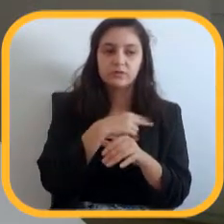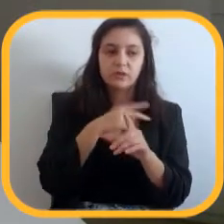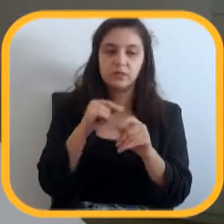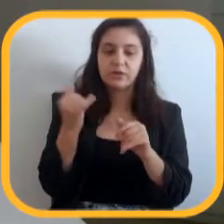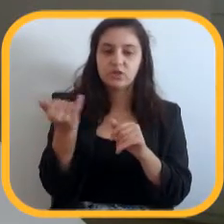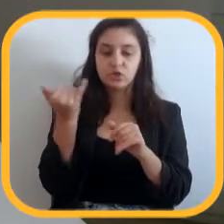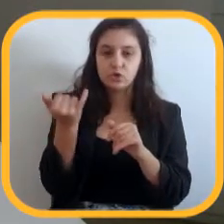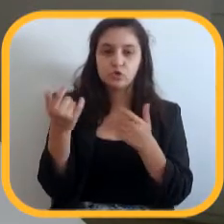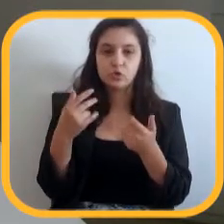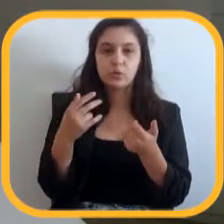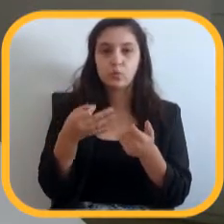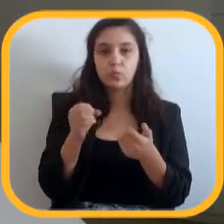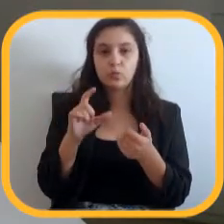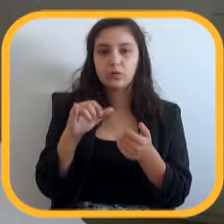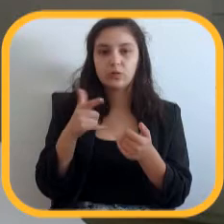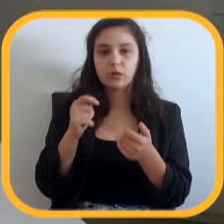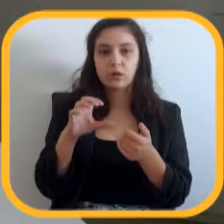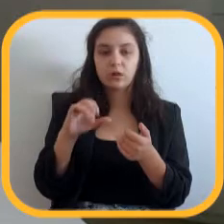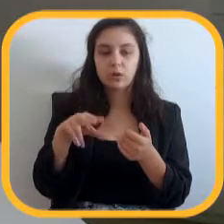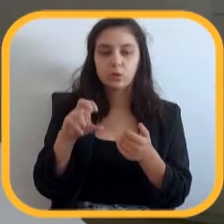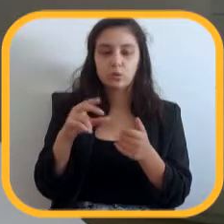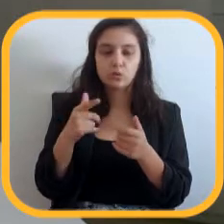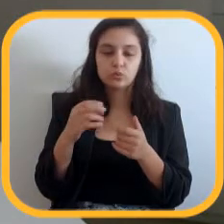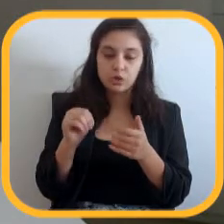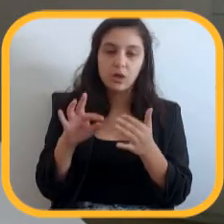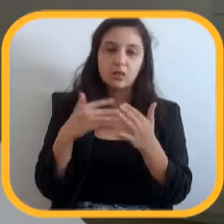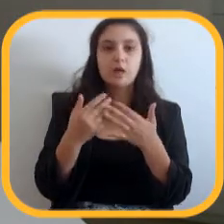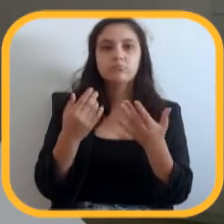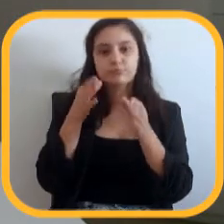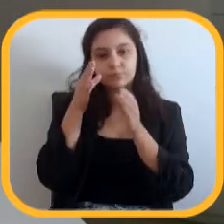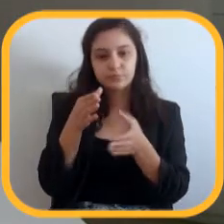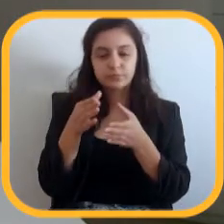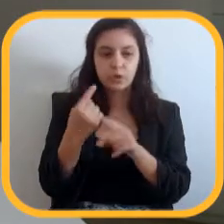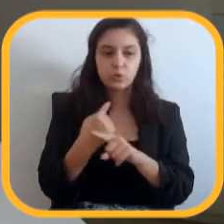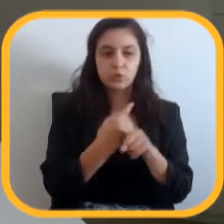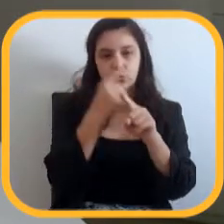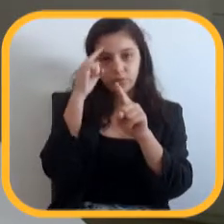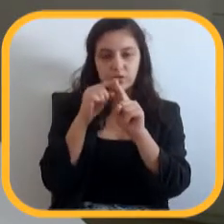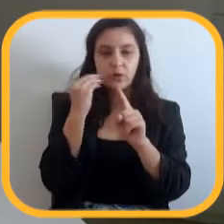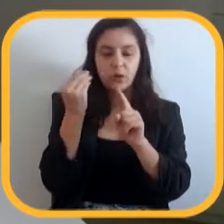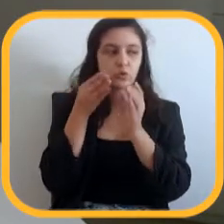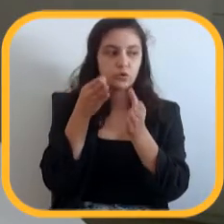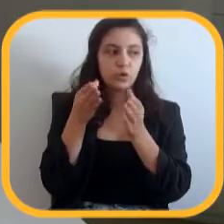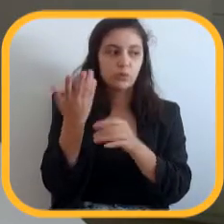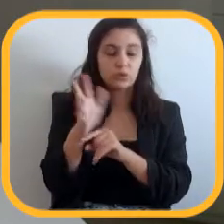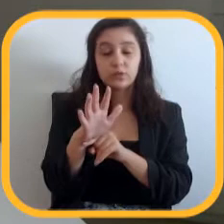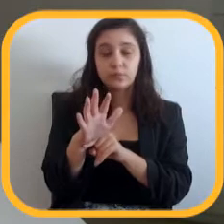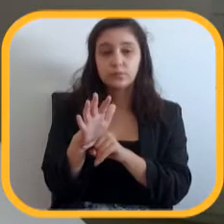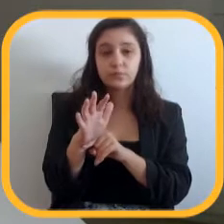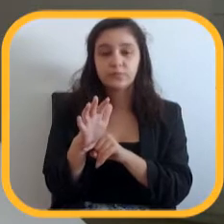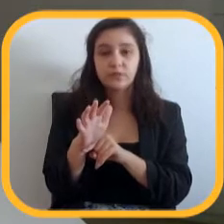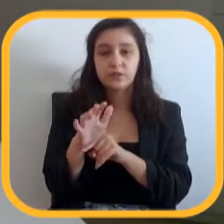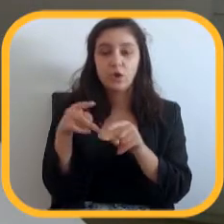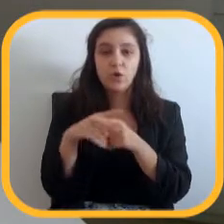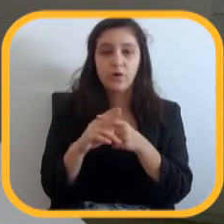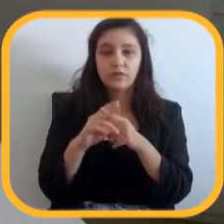Universidades e institutos politécnicos estão cada vez mais conscientes desta problemática e implementam medidas para ajudar os alunos. Um exemplo disso